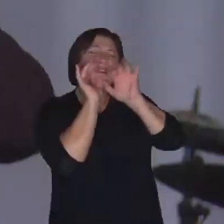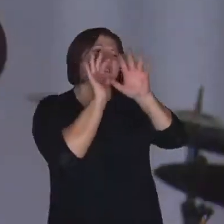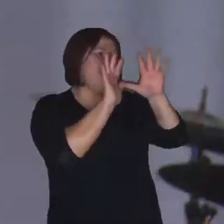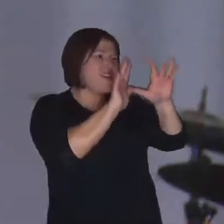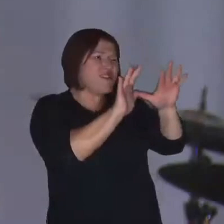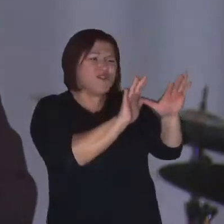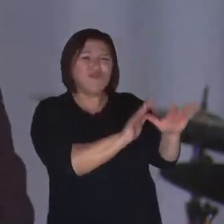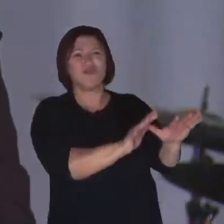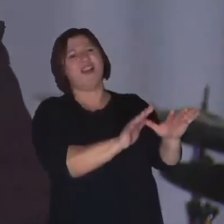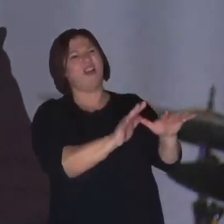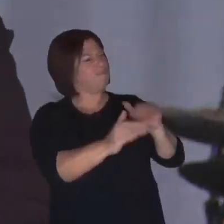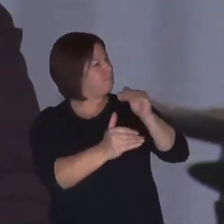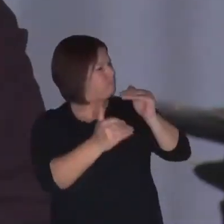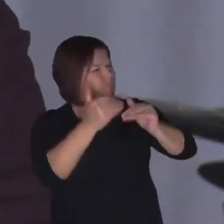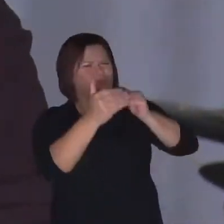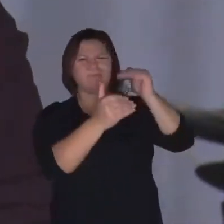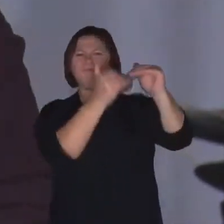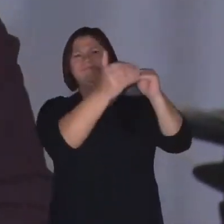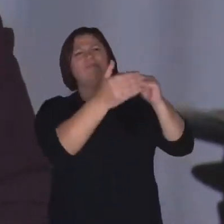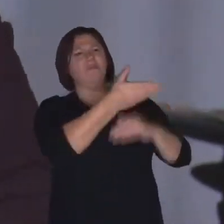Vem aqui mais um desabafo da minha parte, sabe?